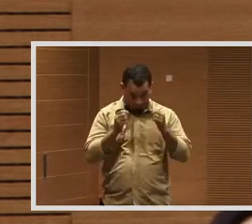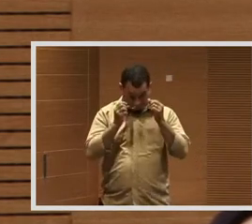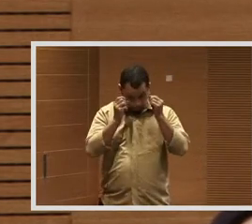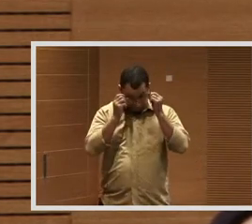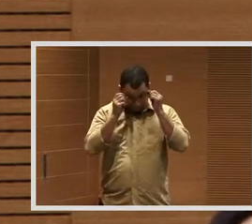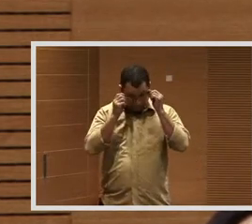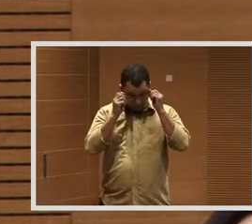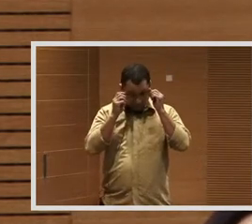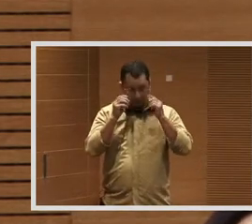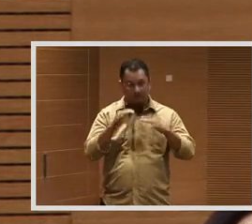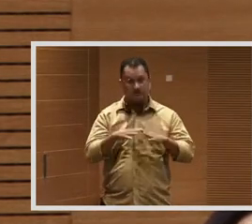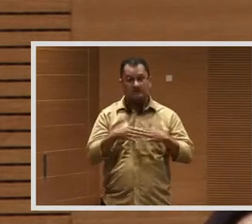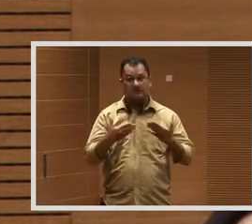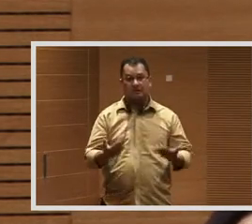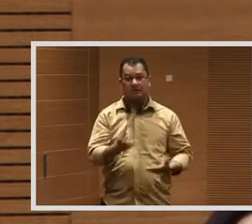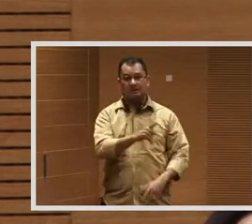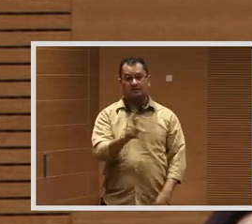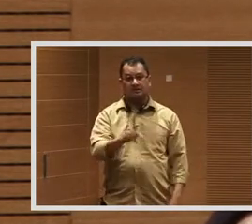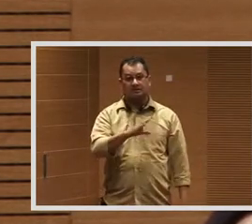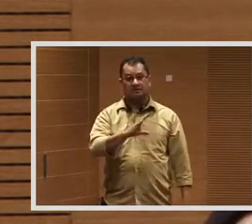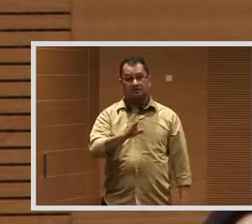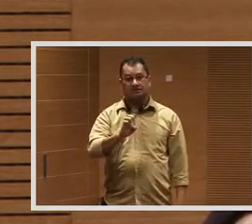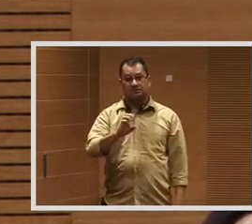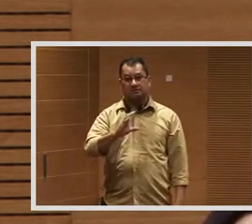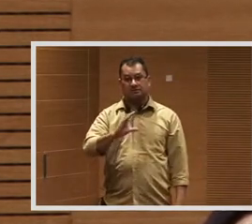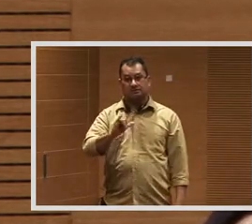E a Cecília vai compor a mesa